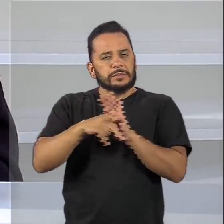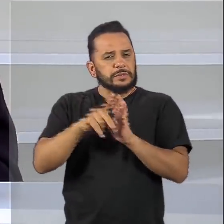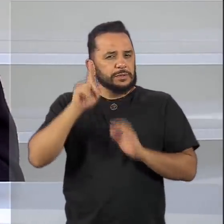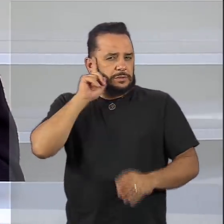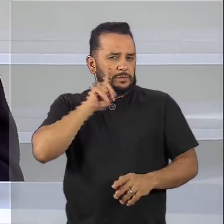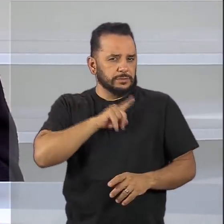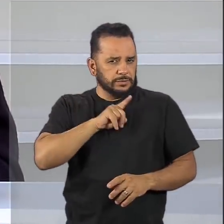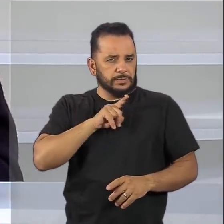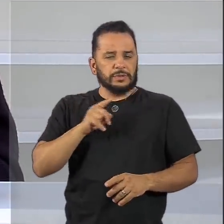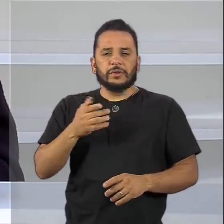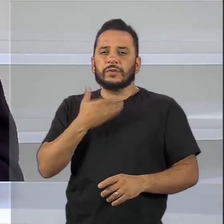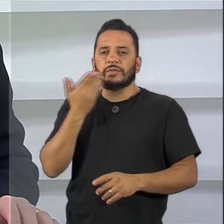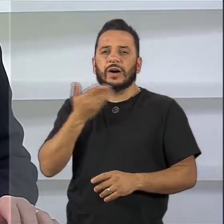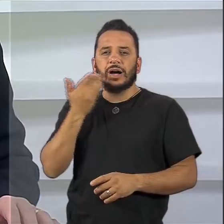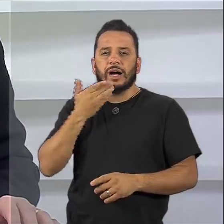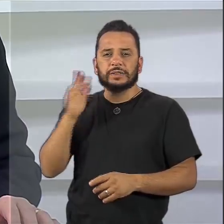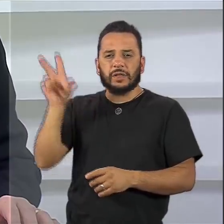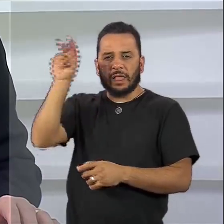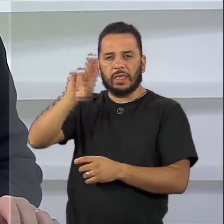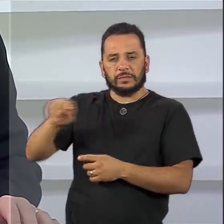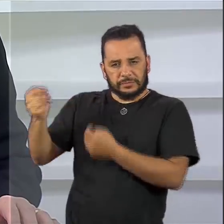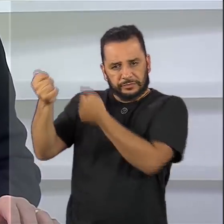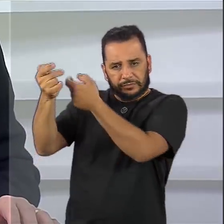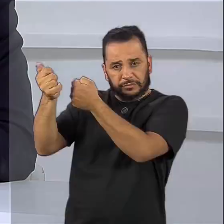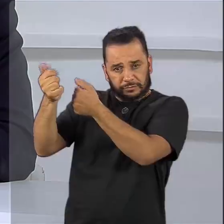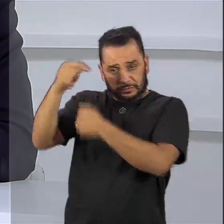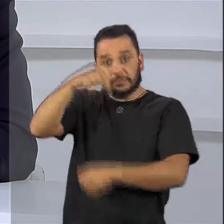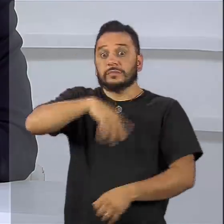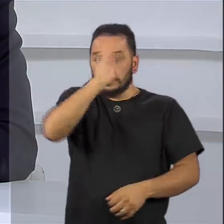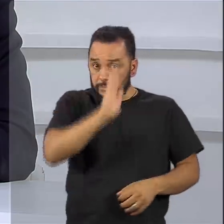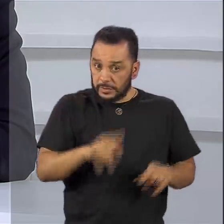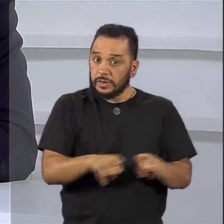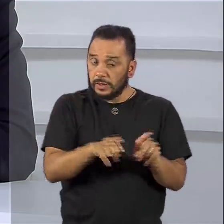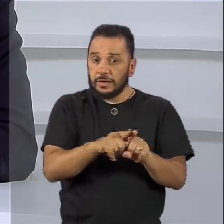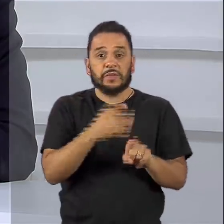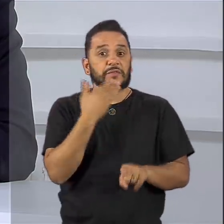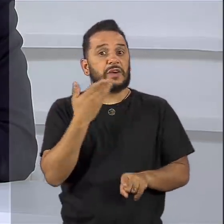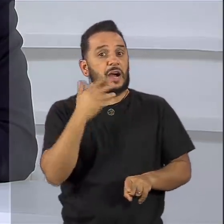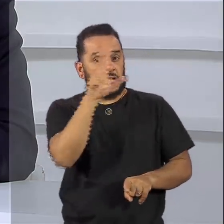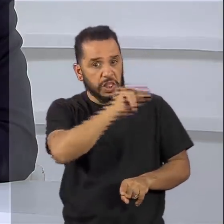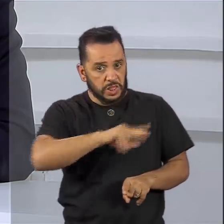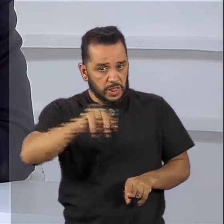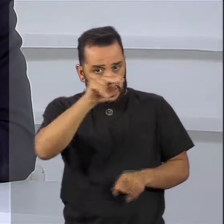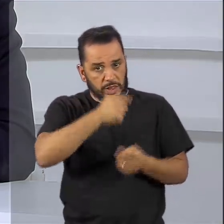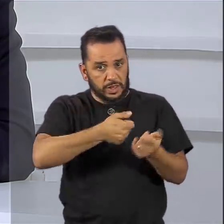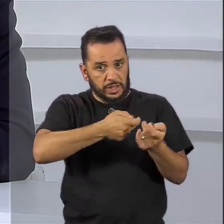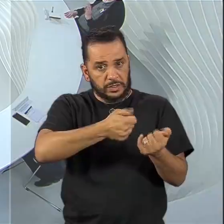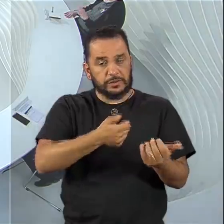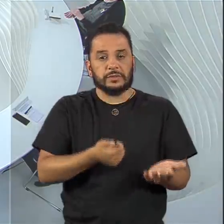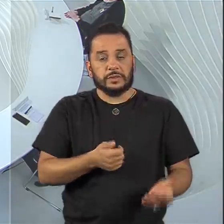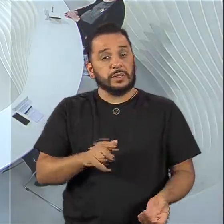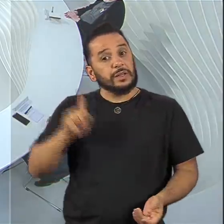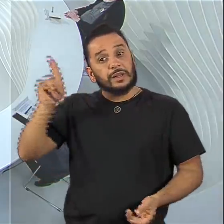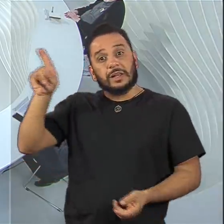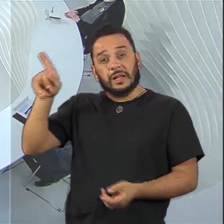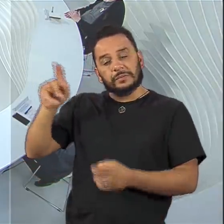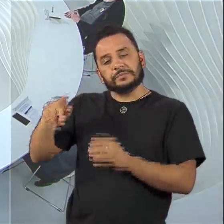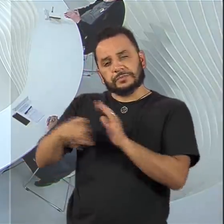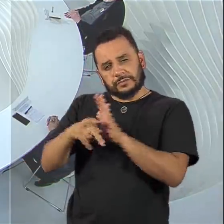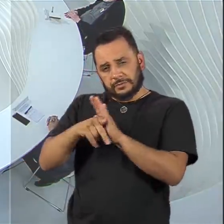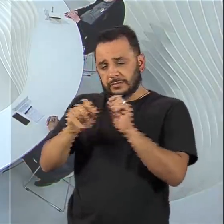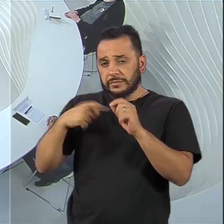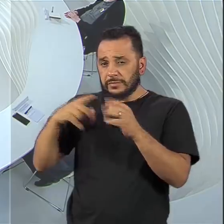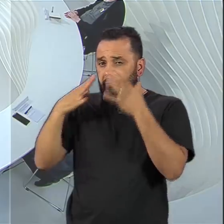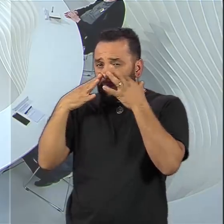que o brasileiro é que... Mas aqui também tem. O brasileiro também é mole. Ele presta muito menos atenção na política. Muito menos ele presta muito menos. Ele presta